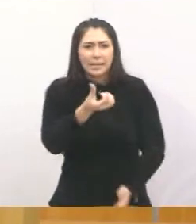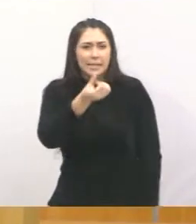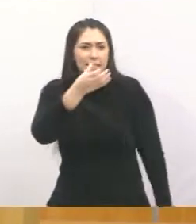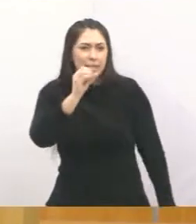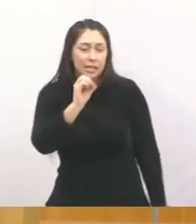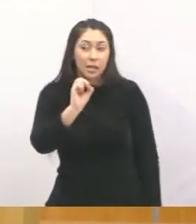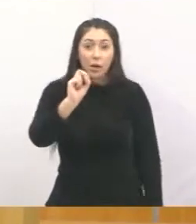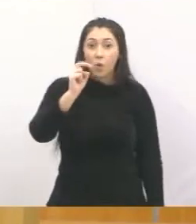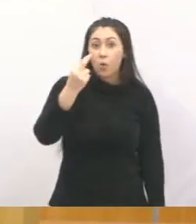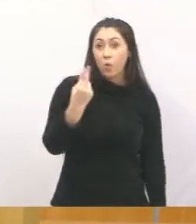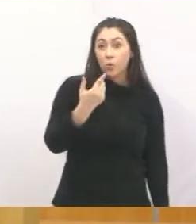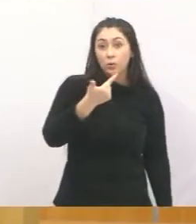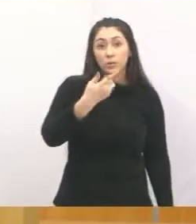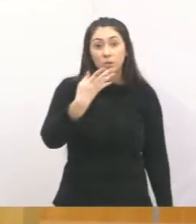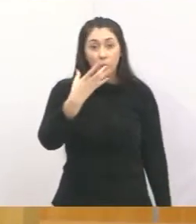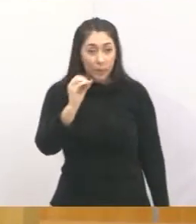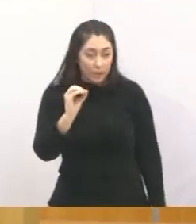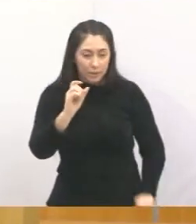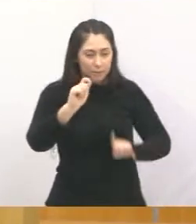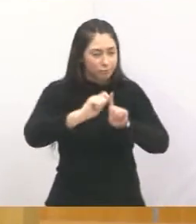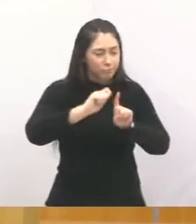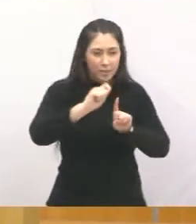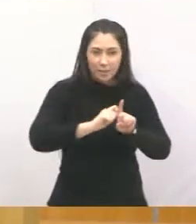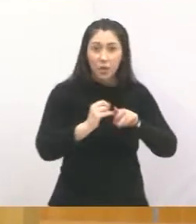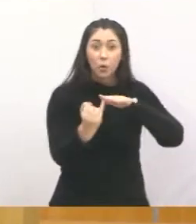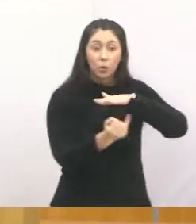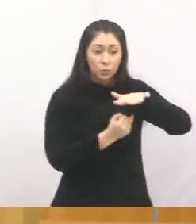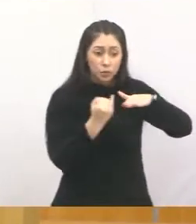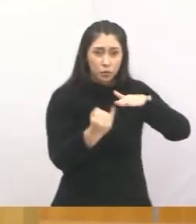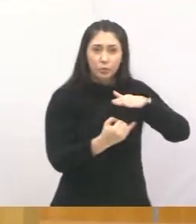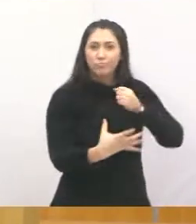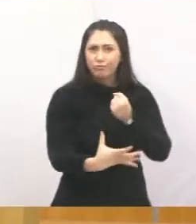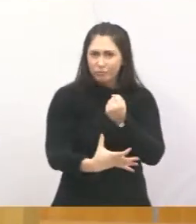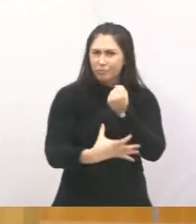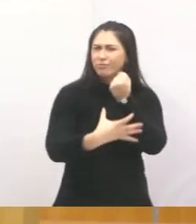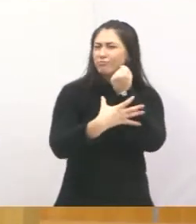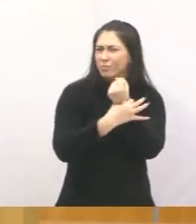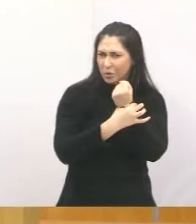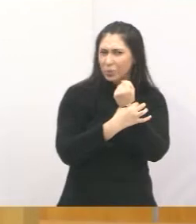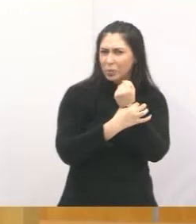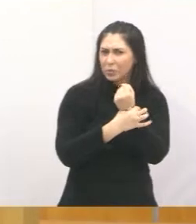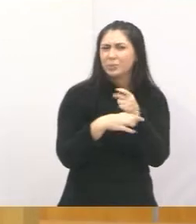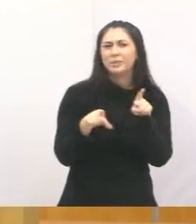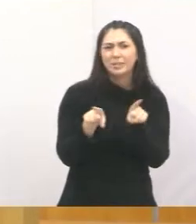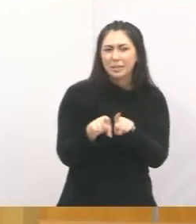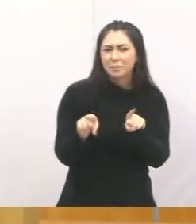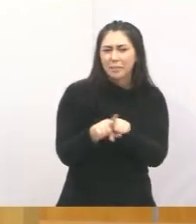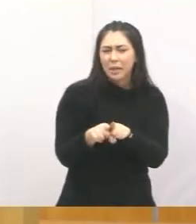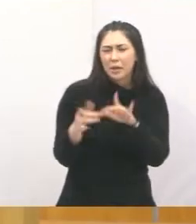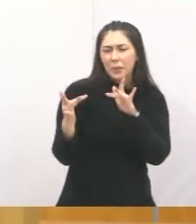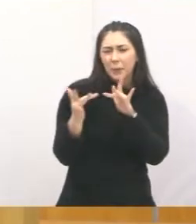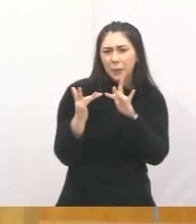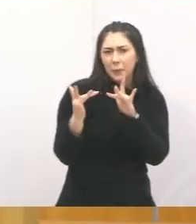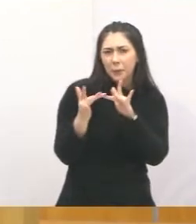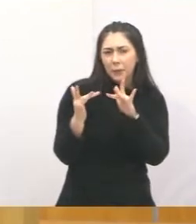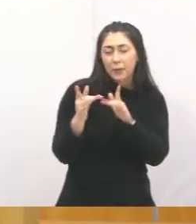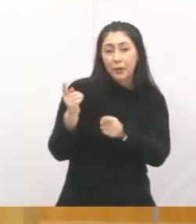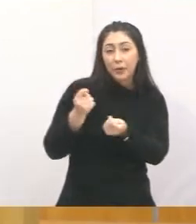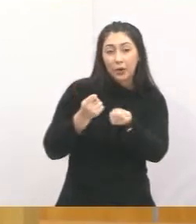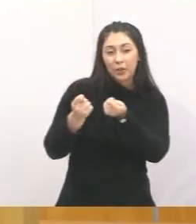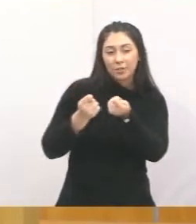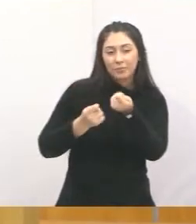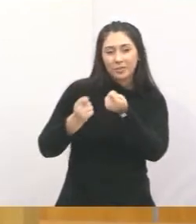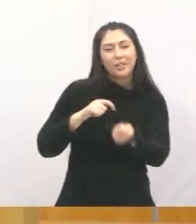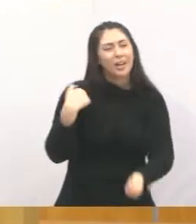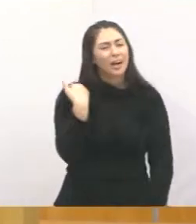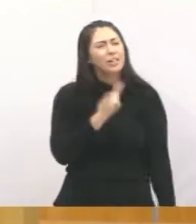pagar em 240, o Instituto tem a garantia e uma proximidade com a administração direta que nos